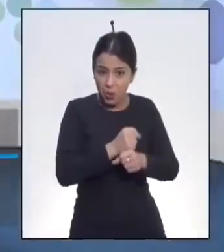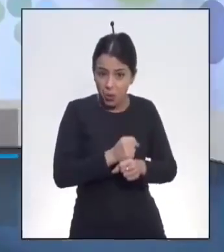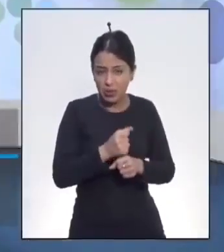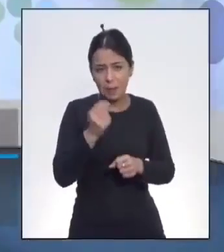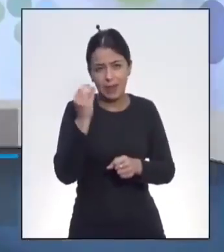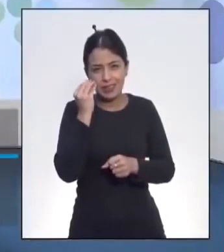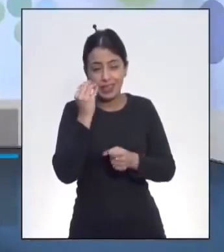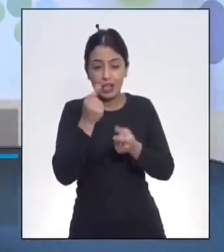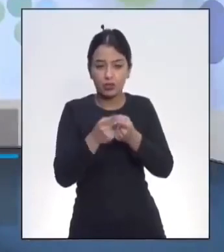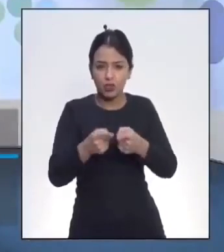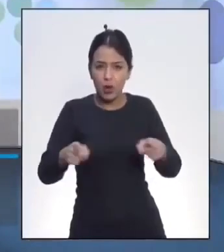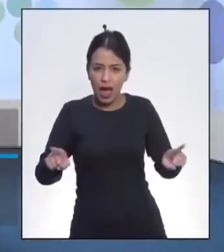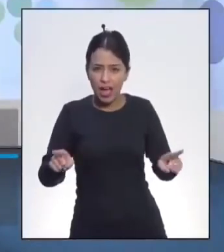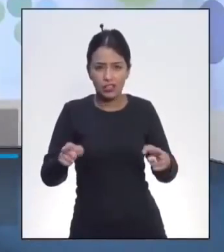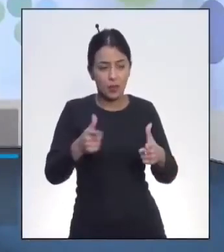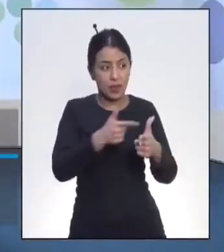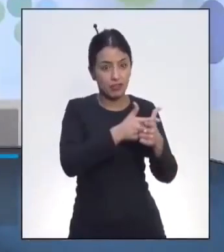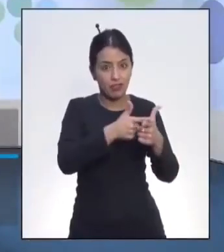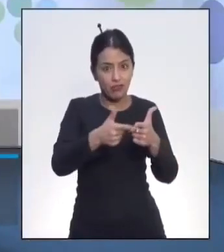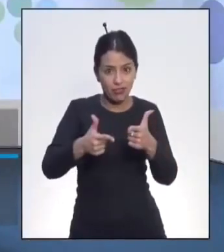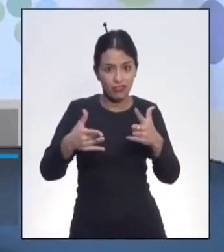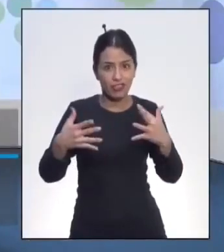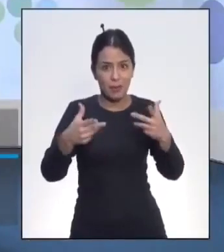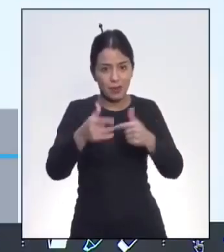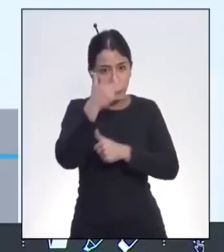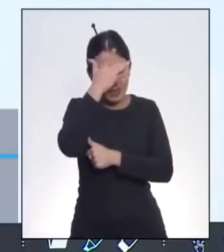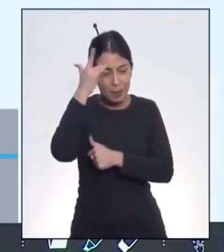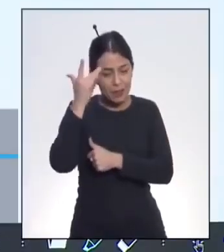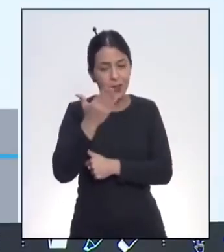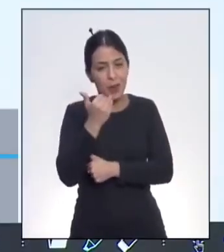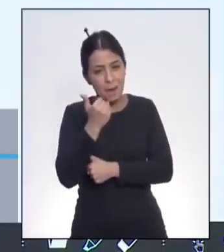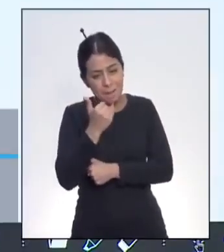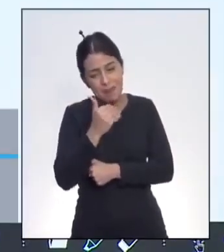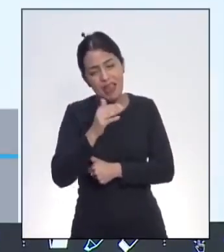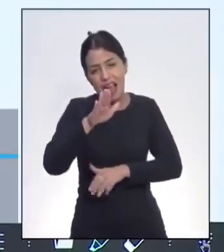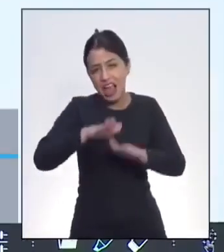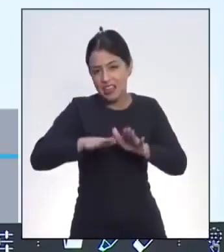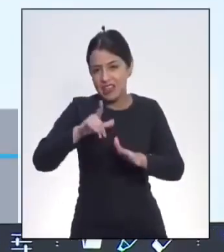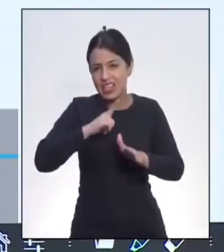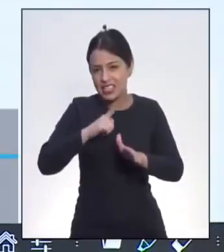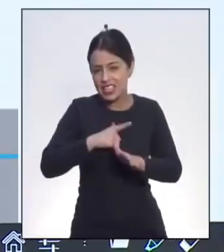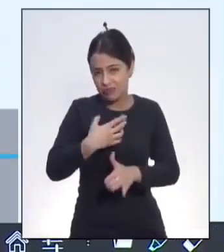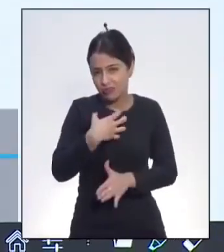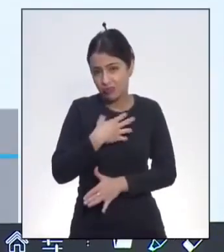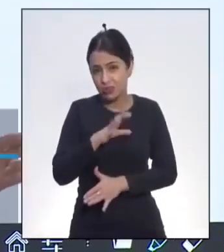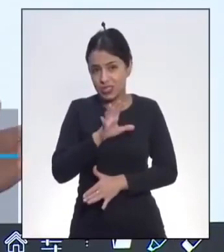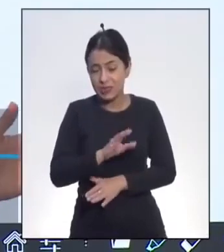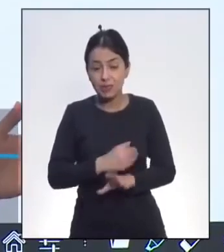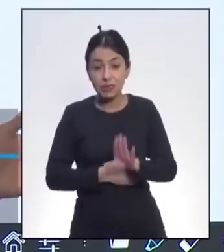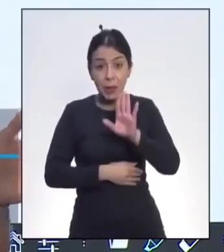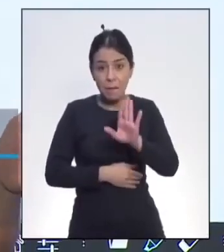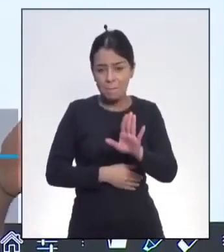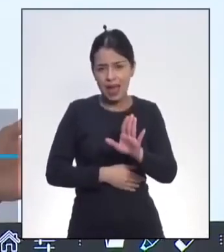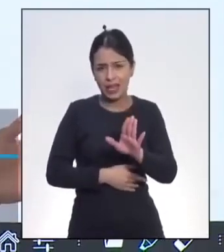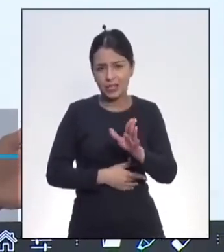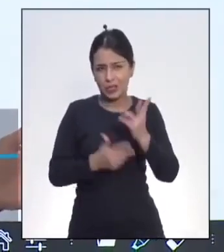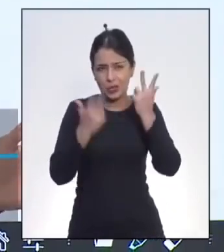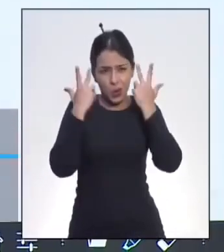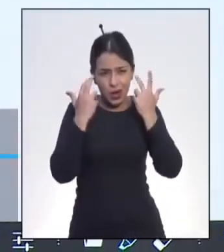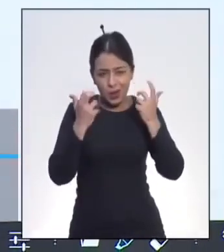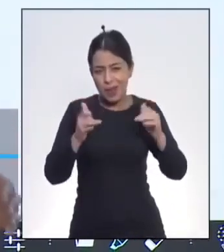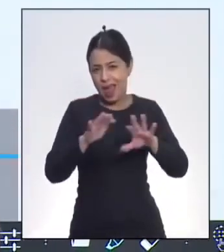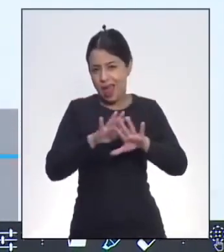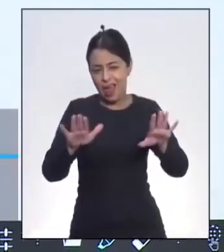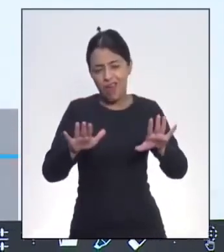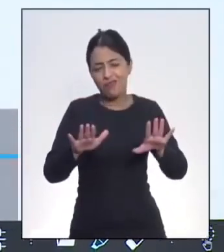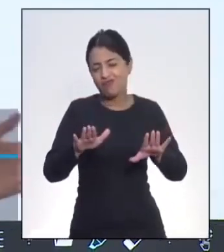fazer a divisão correta, o número de pessoas, né? Então tem toda essa questão. Agora, não é muito comum, né,